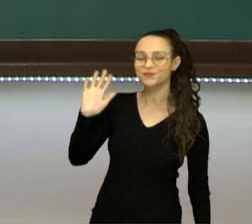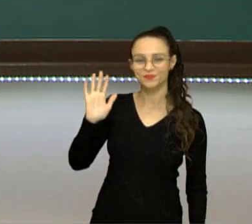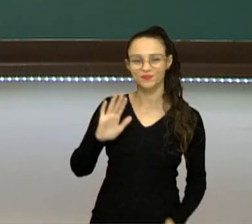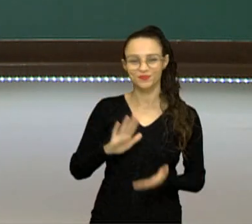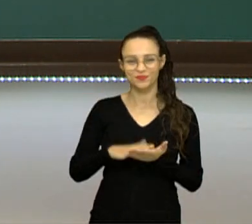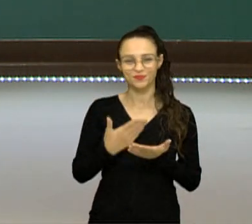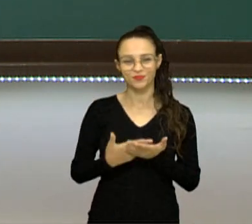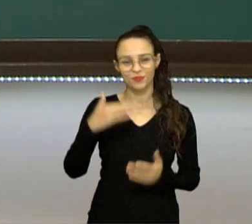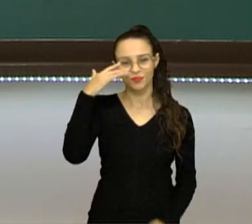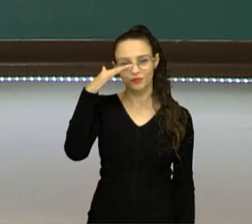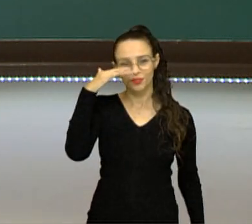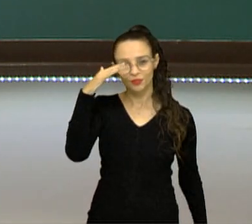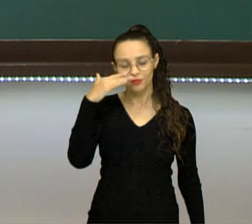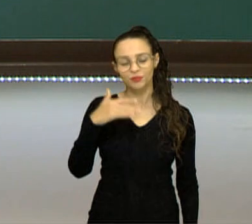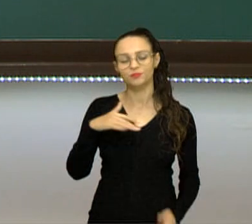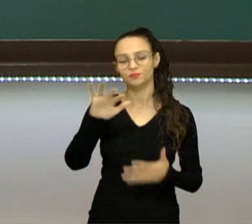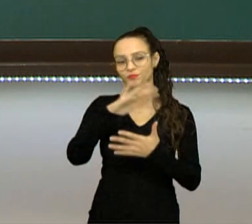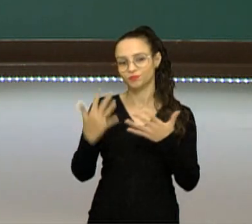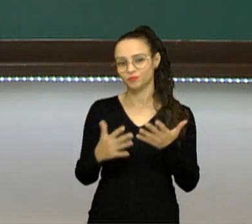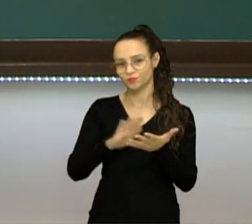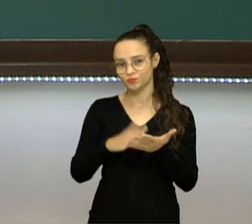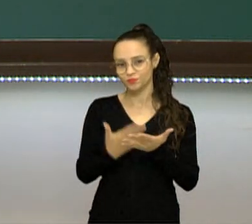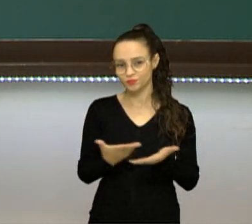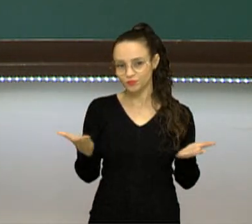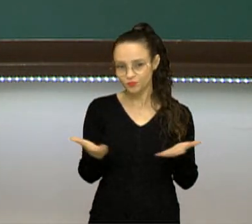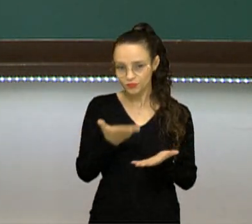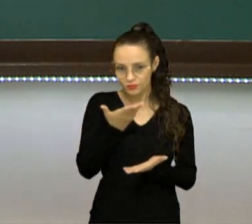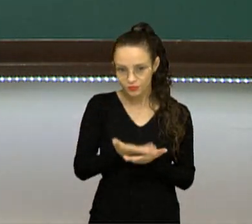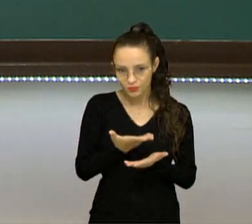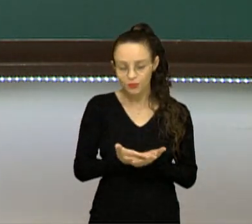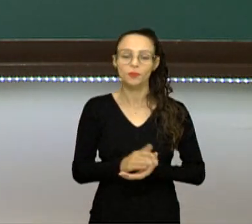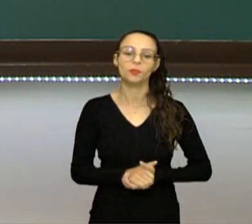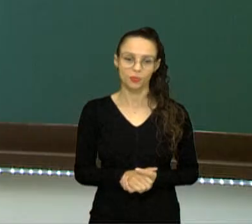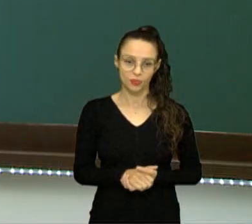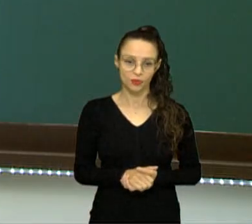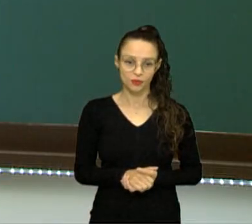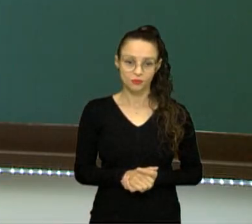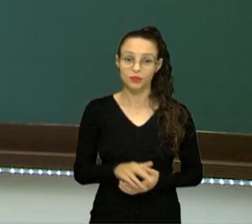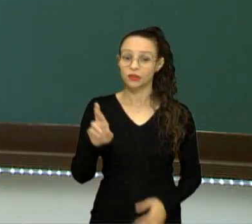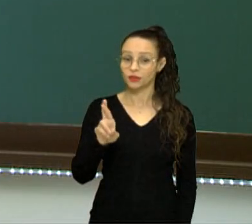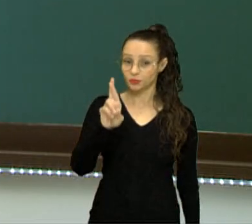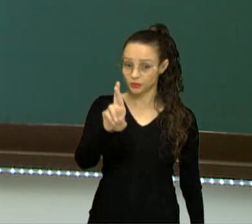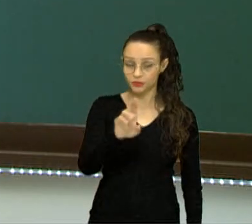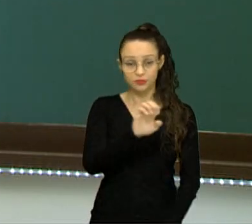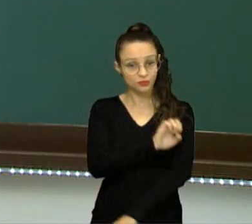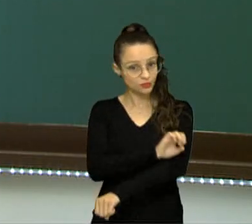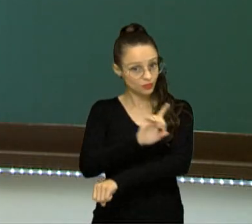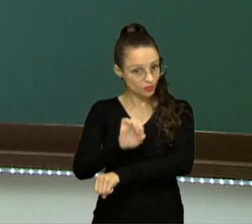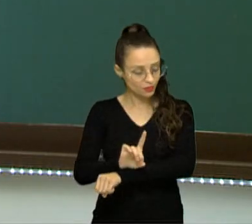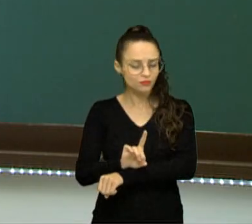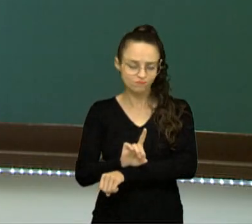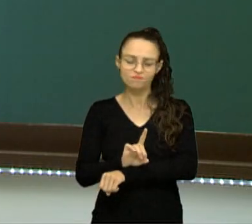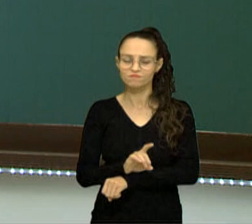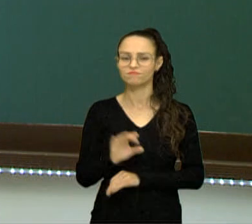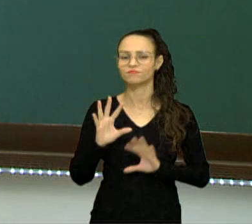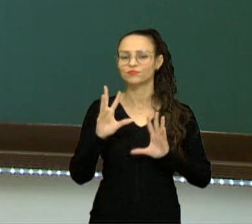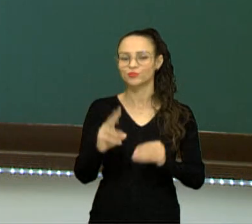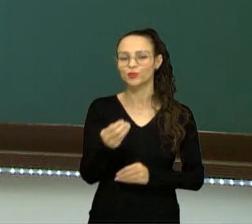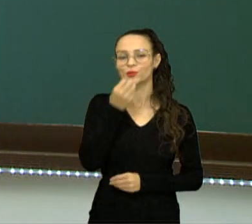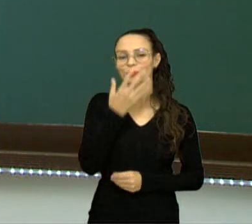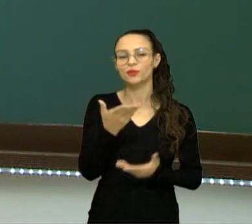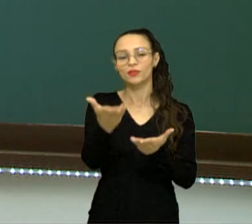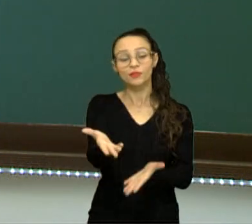a interpretação de Libras desta aula. Em nome da Secretaria da Educação do Estado do Paraná, sejam todos bem-vindos para esta